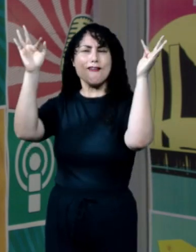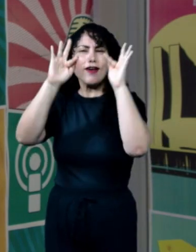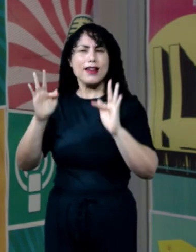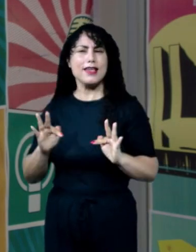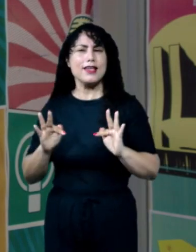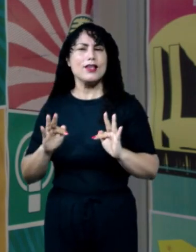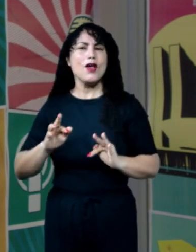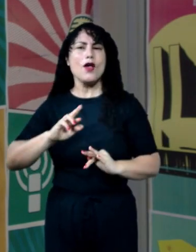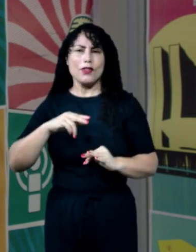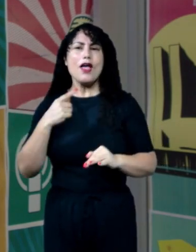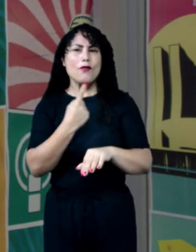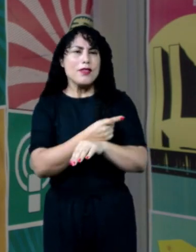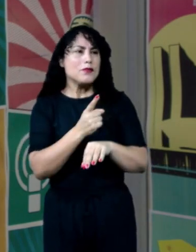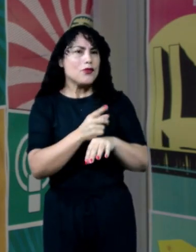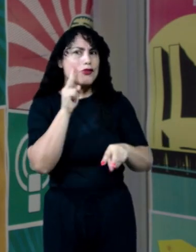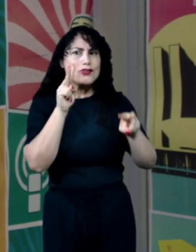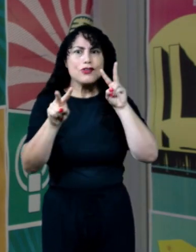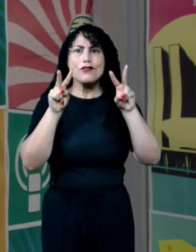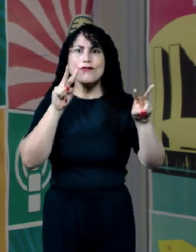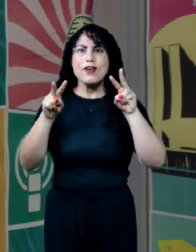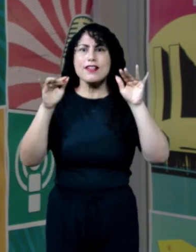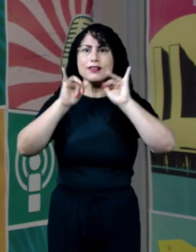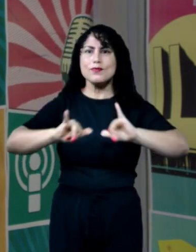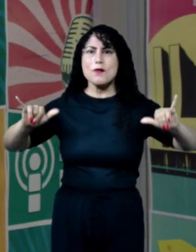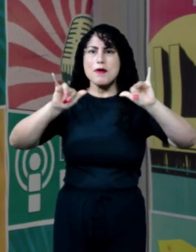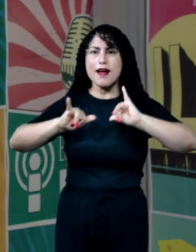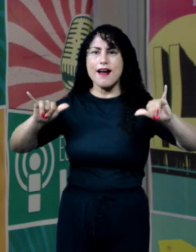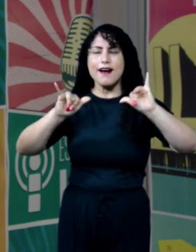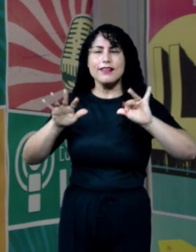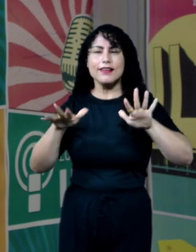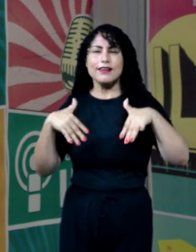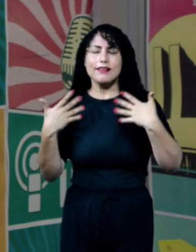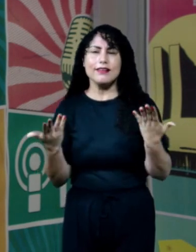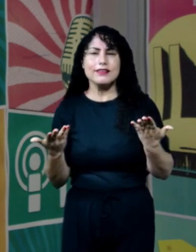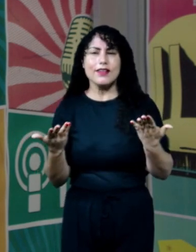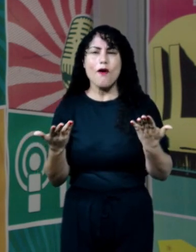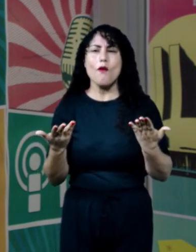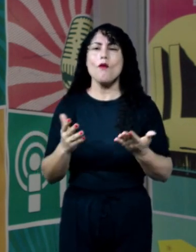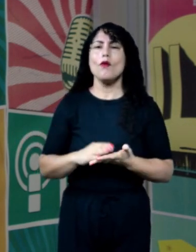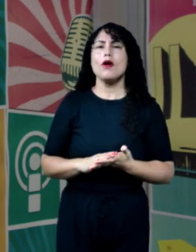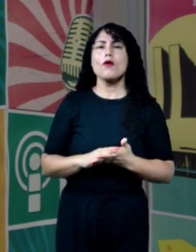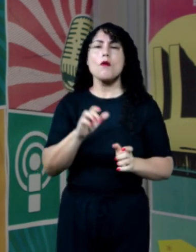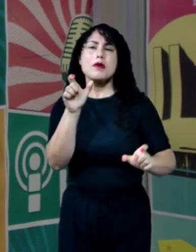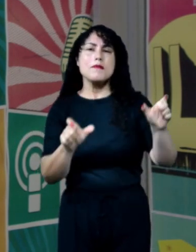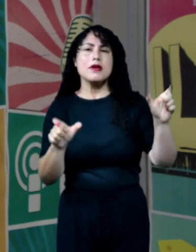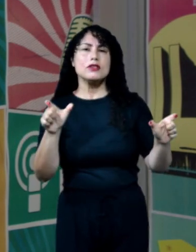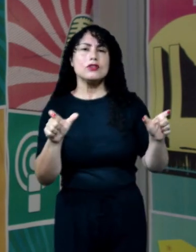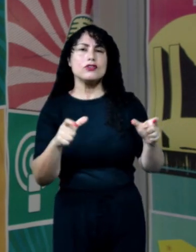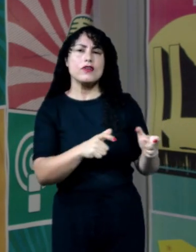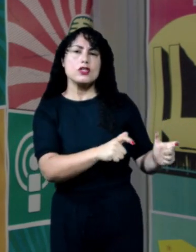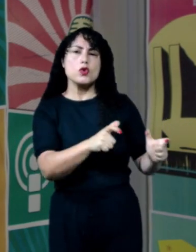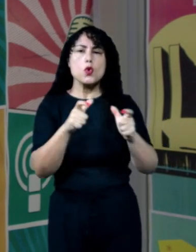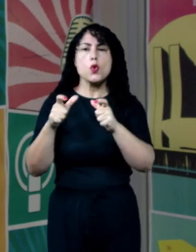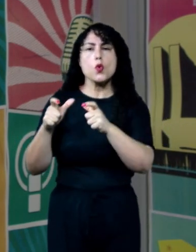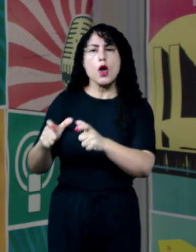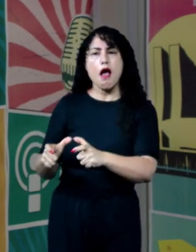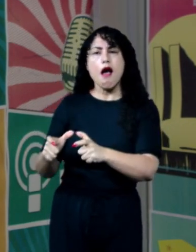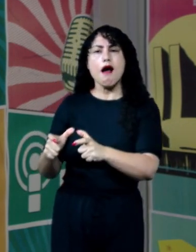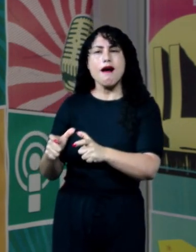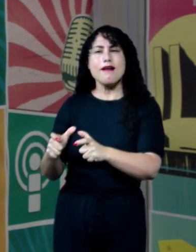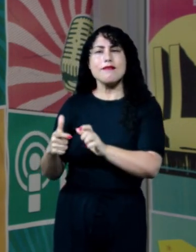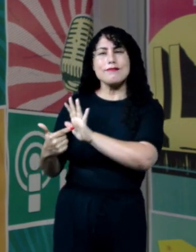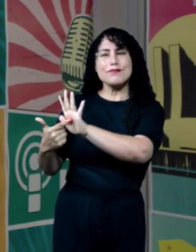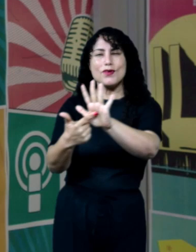gente vê o tempo inteiro nas propagandas? Então é como se as pessoas estivessem tipo, num lugar que elas querem mostrar